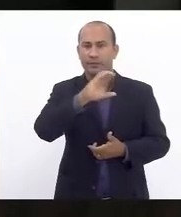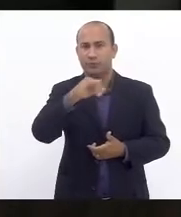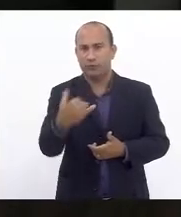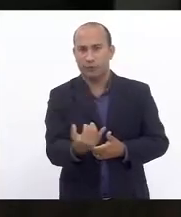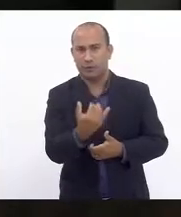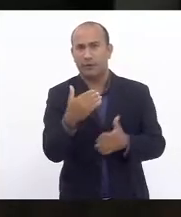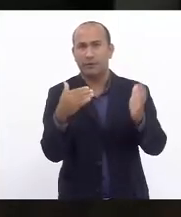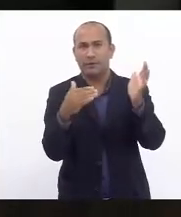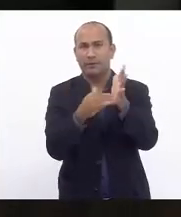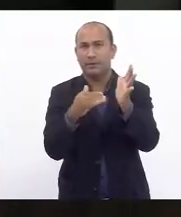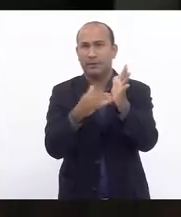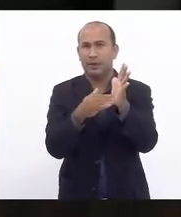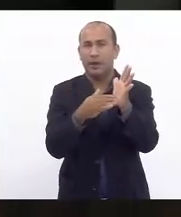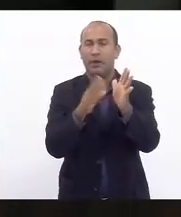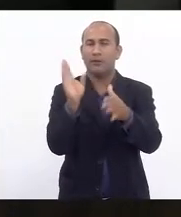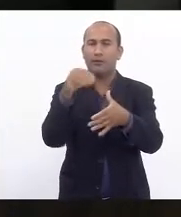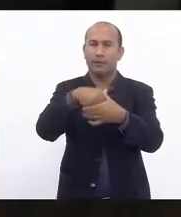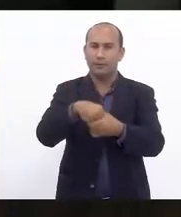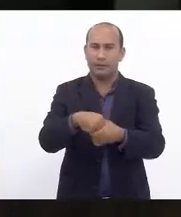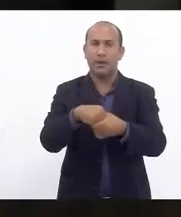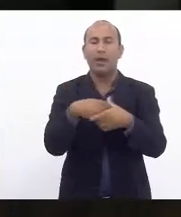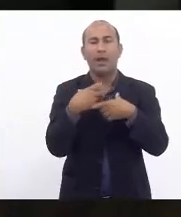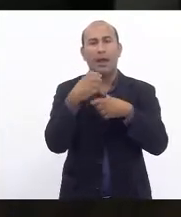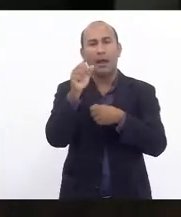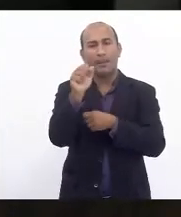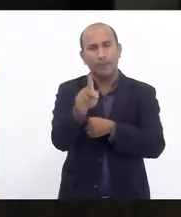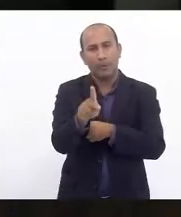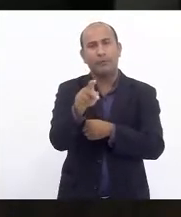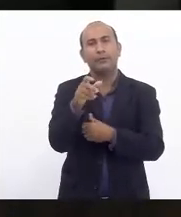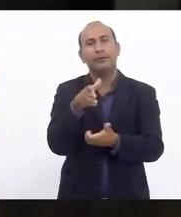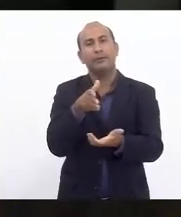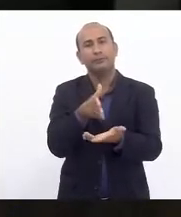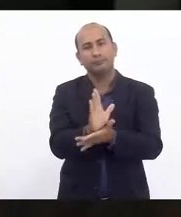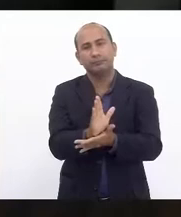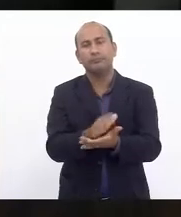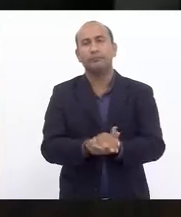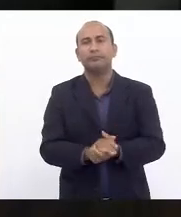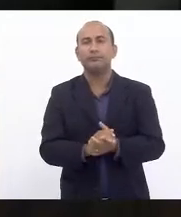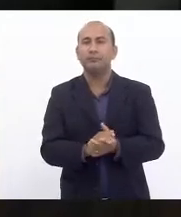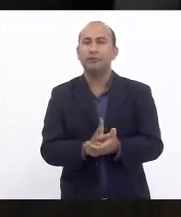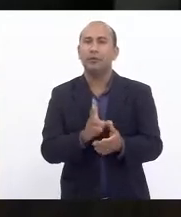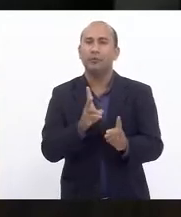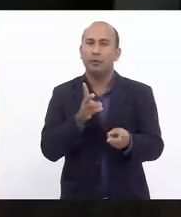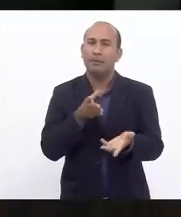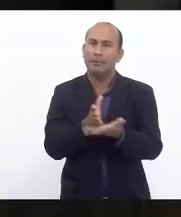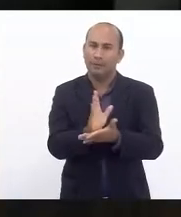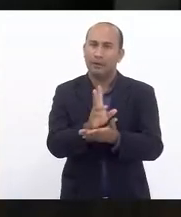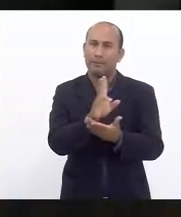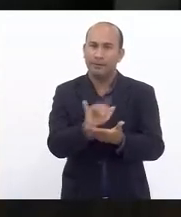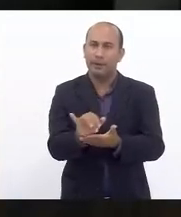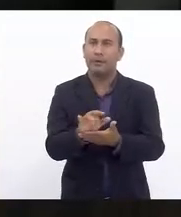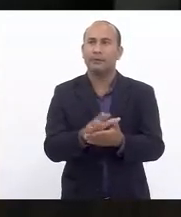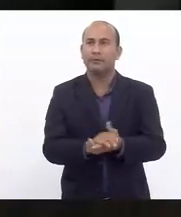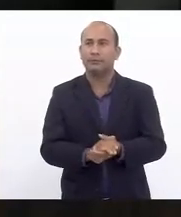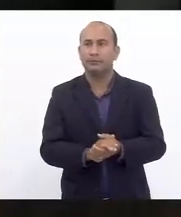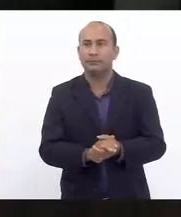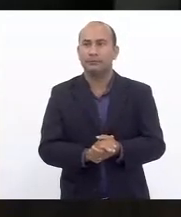final de votação. Se os que aprovam, permaneçam como estão. Aprovado, vai a autógrafo. Pela ordem, presidente.